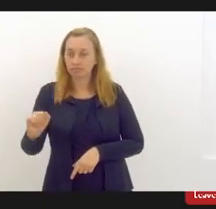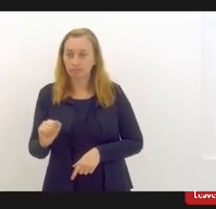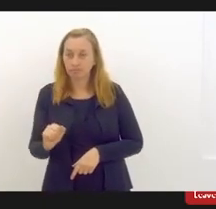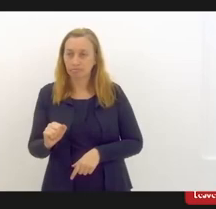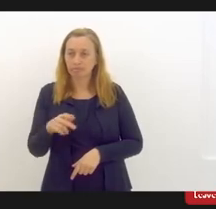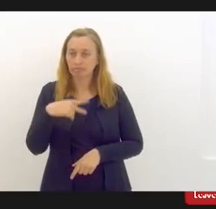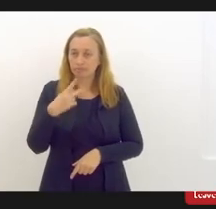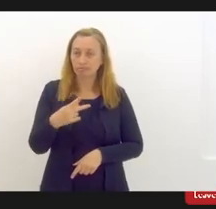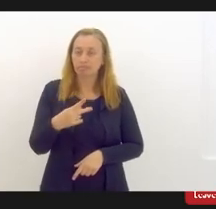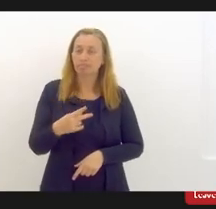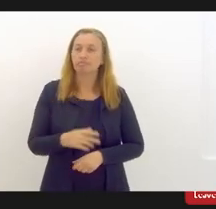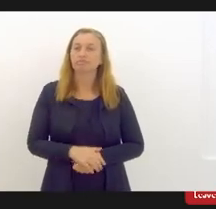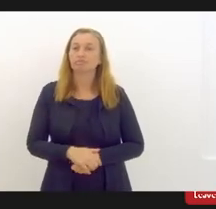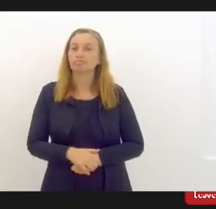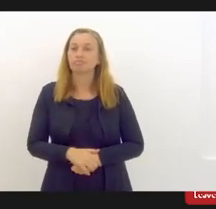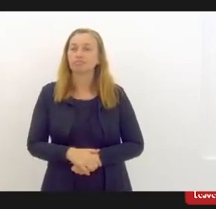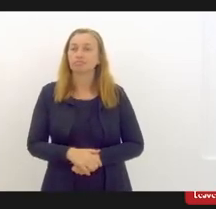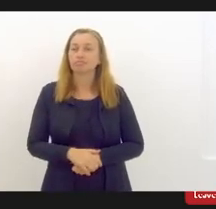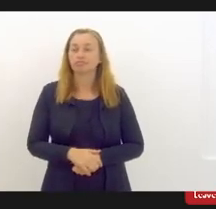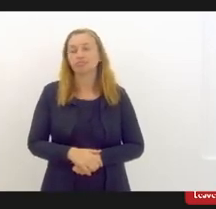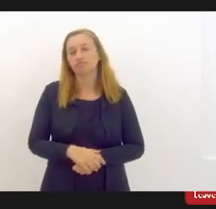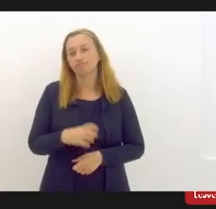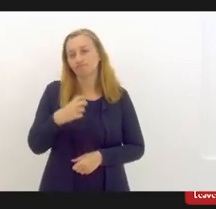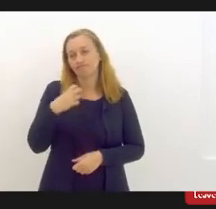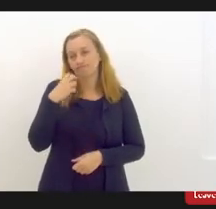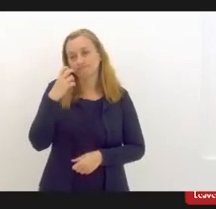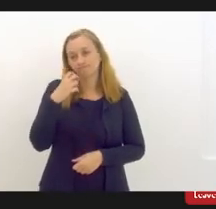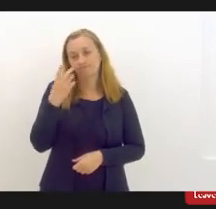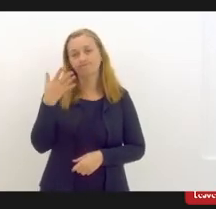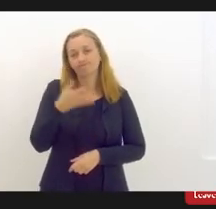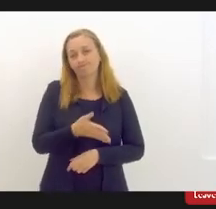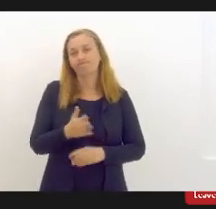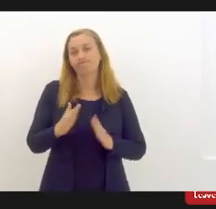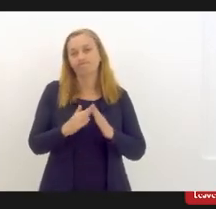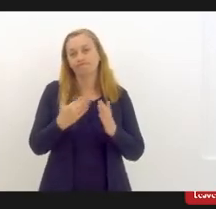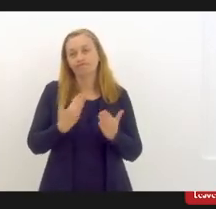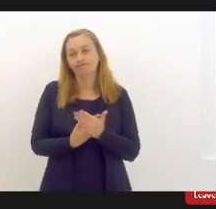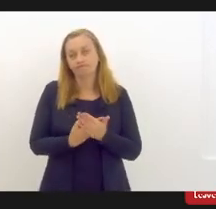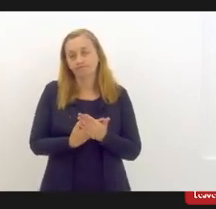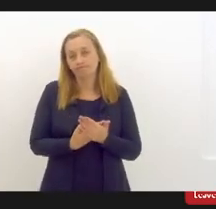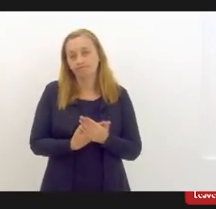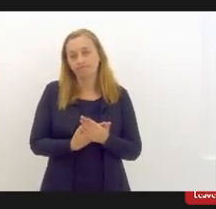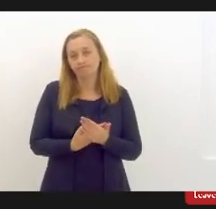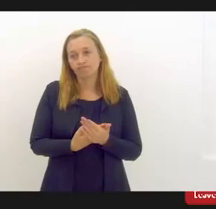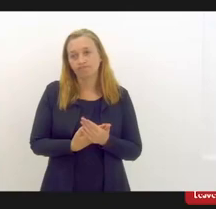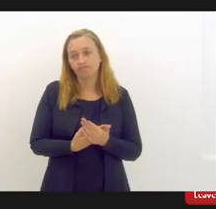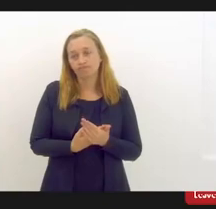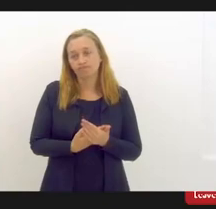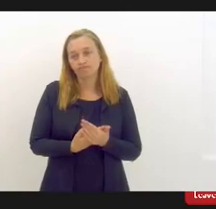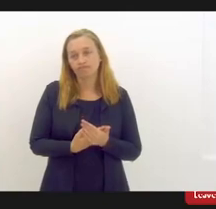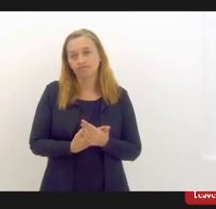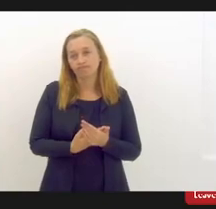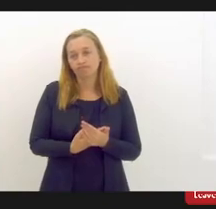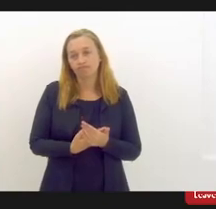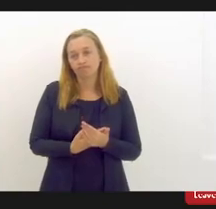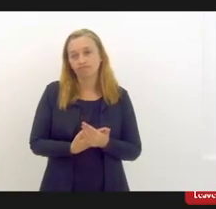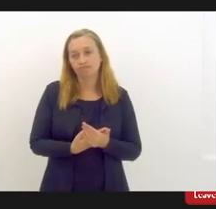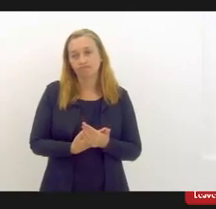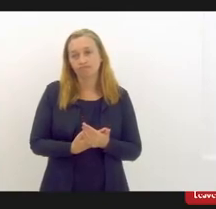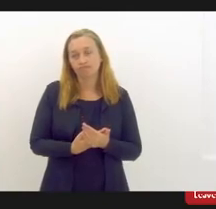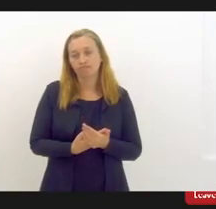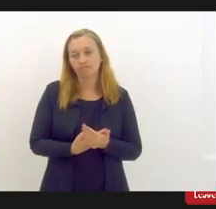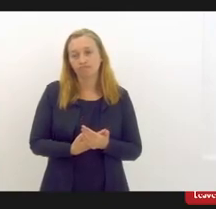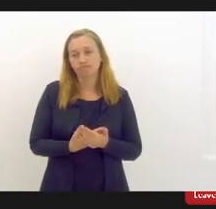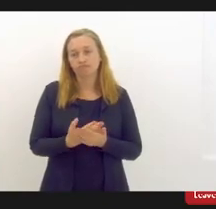utensílios, porque, gente, é uma vexame a gente chegar em escola e ter utensílios de